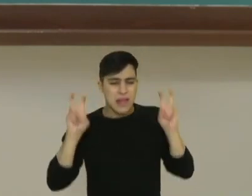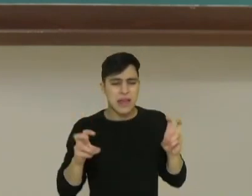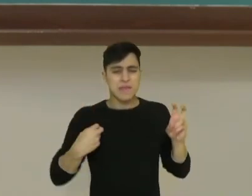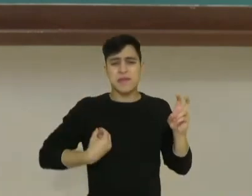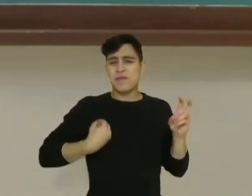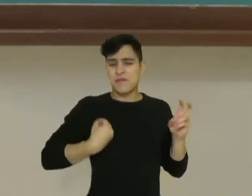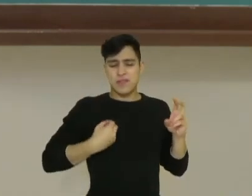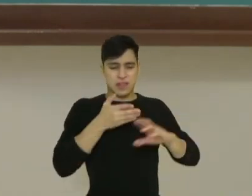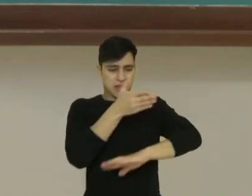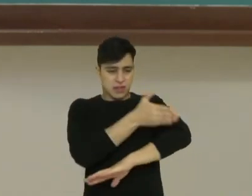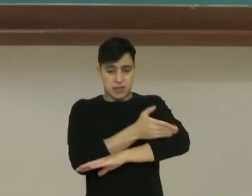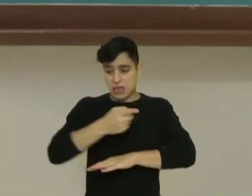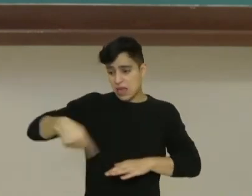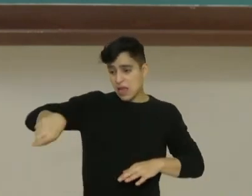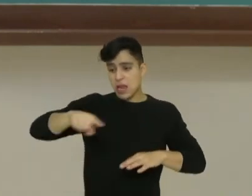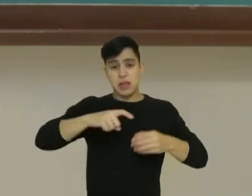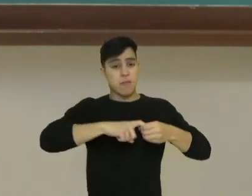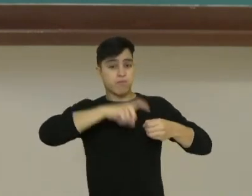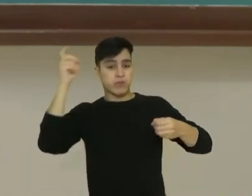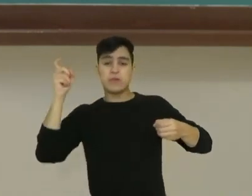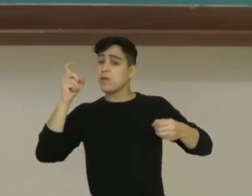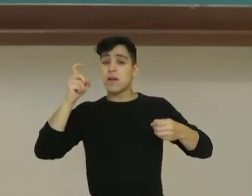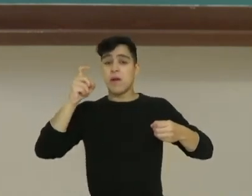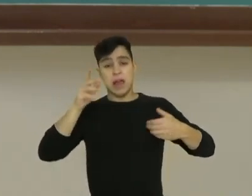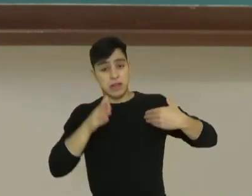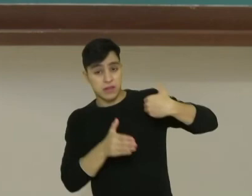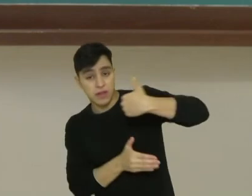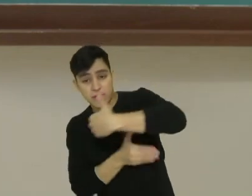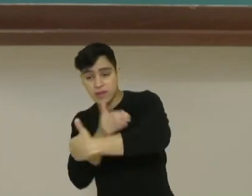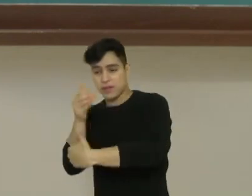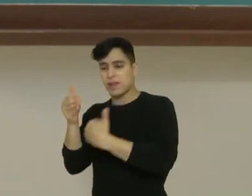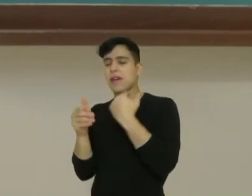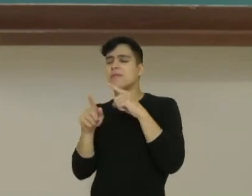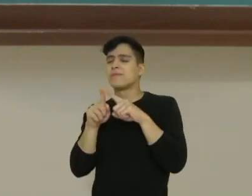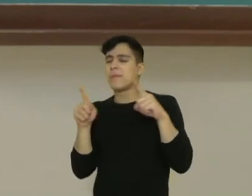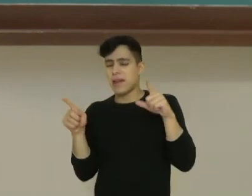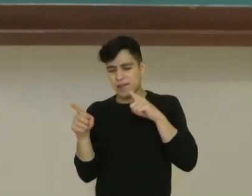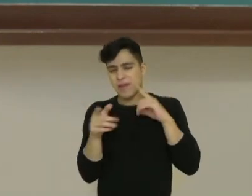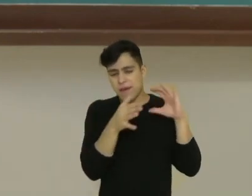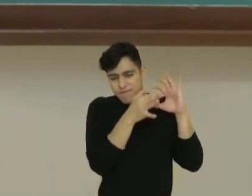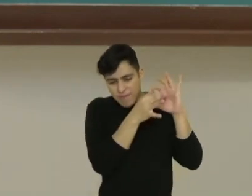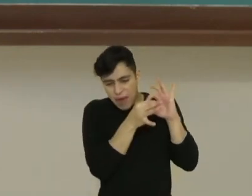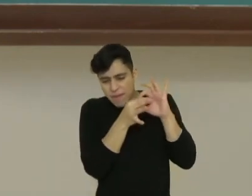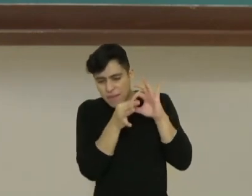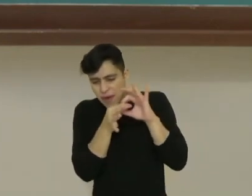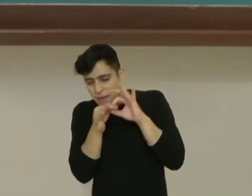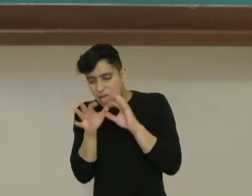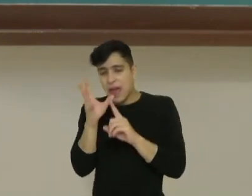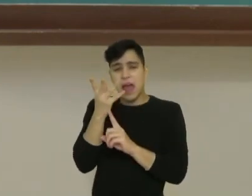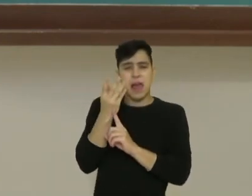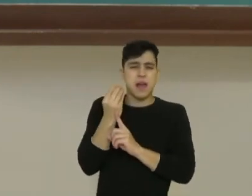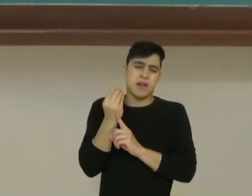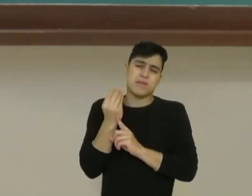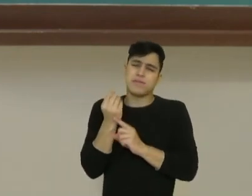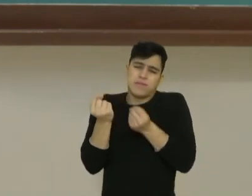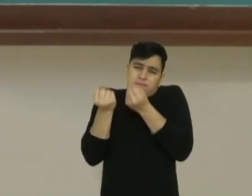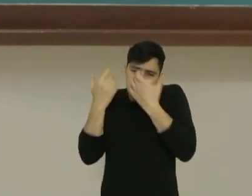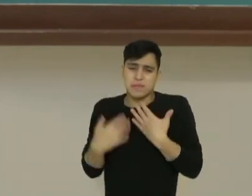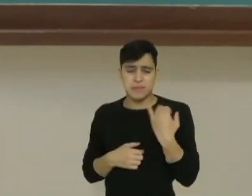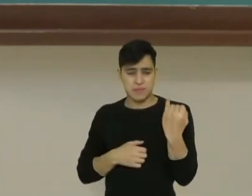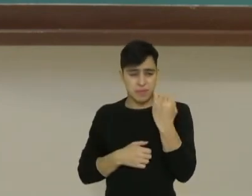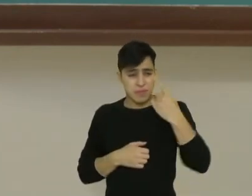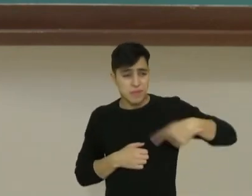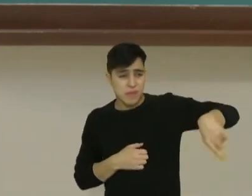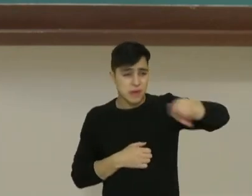com a Idade Média, eles avançaram, mas mostraram na arte a importância desse período na vida